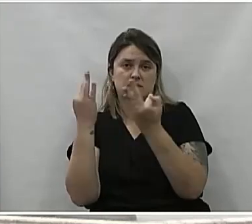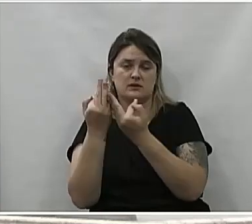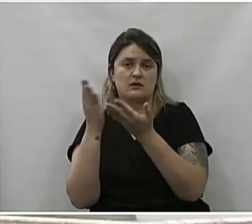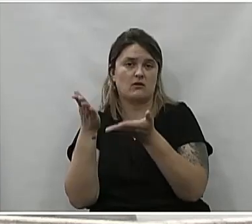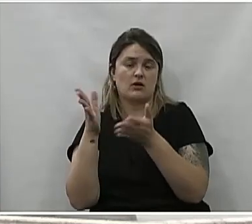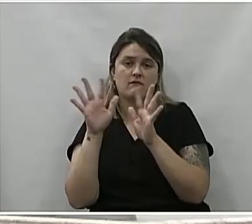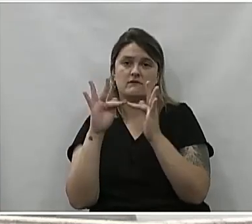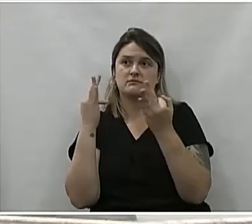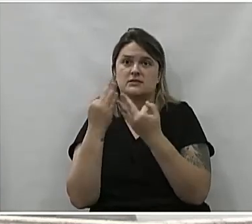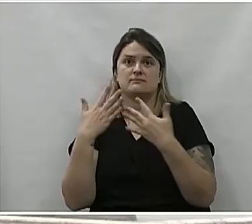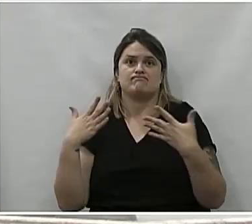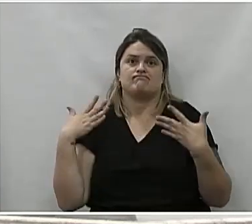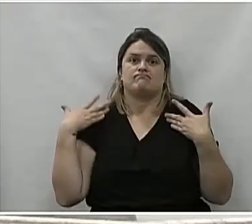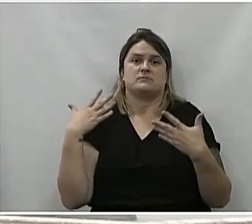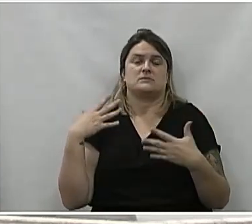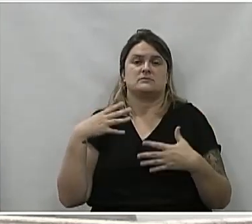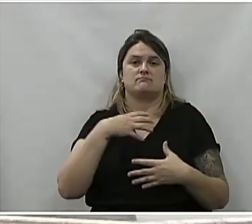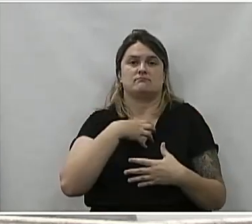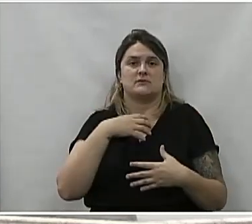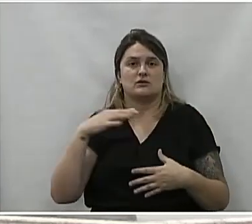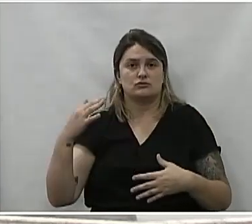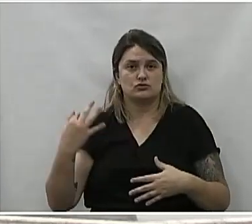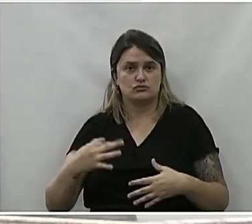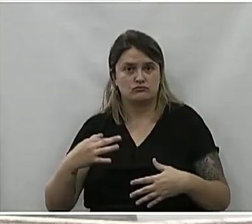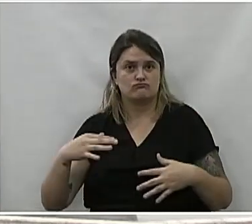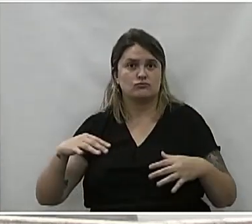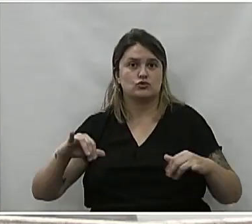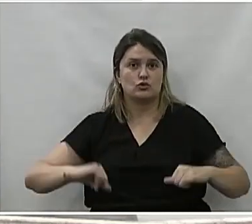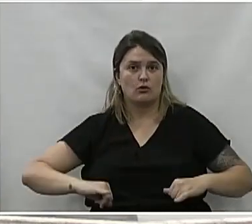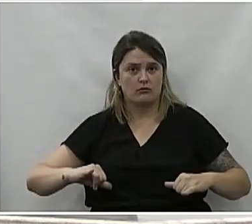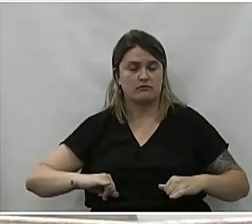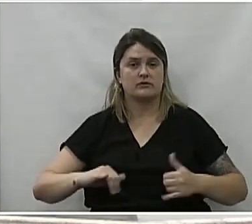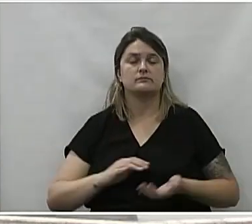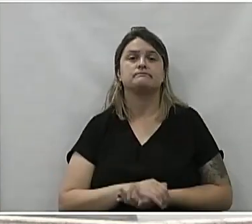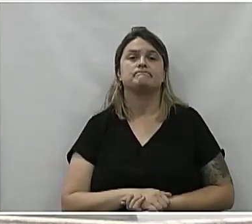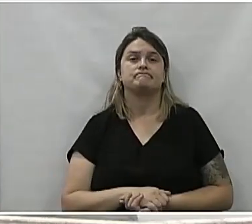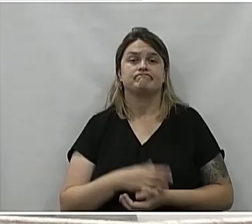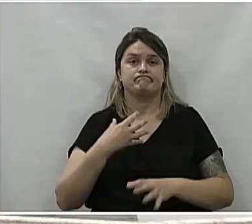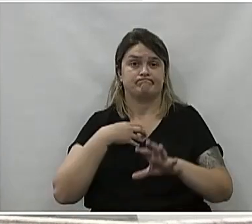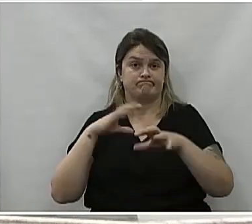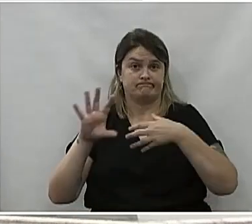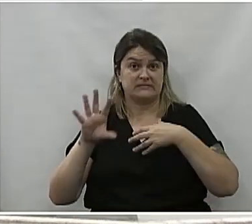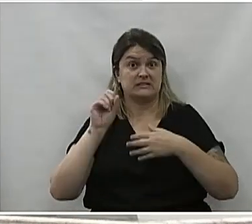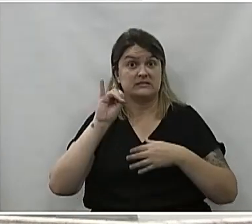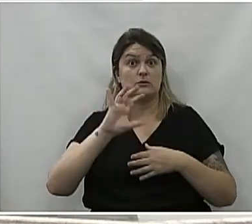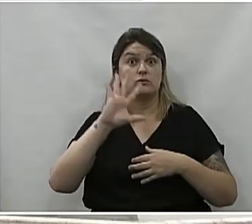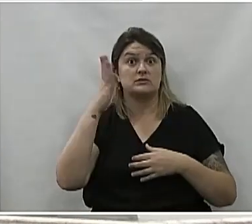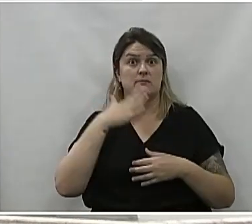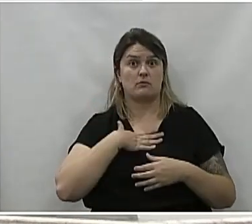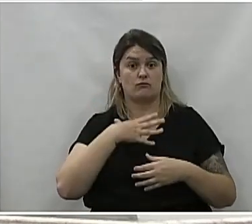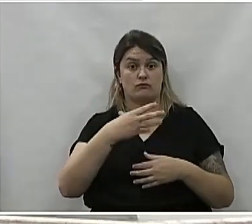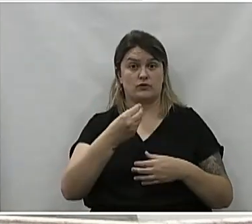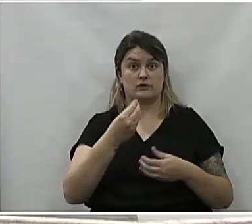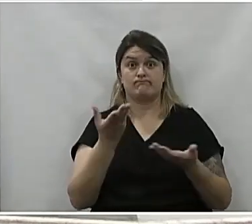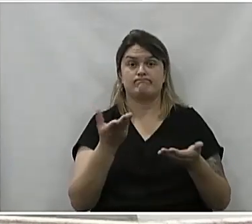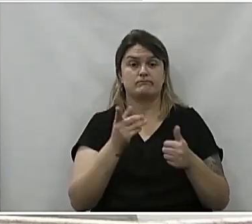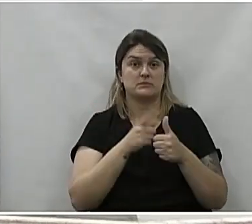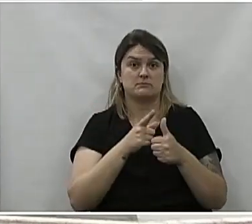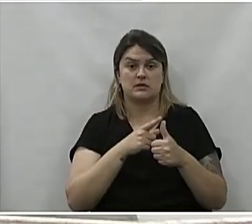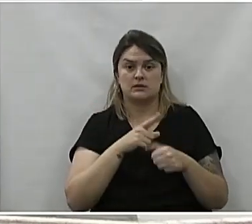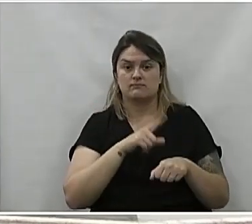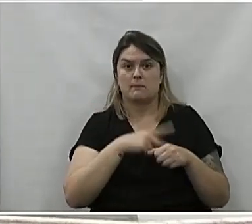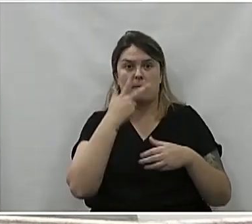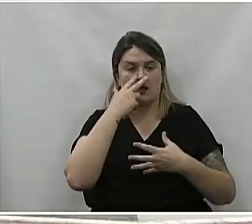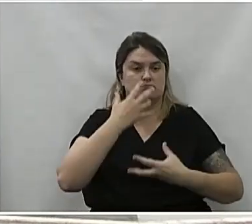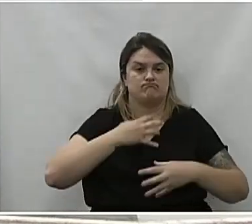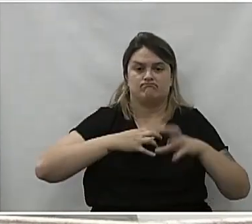momento lógico Eu entendo A dor Eu sou pai também A gente se coloca No lugar Isso acontece Com o filho nosso O primeiro momento Realmente